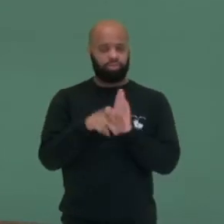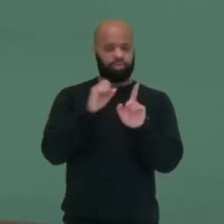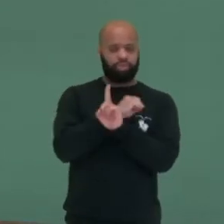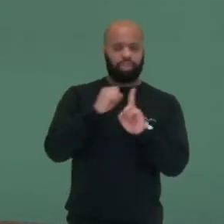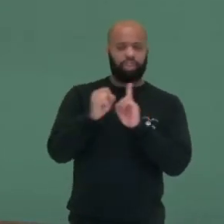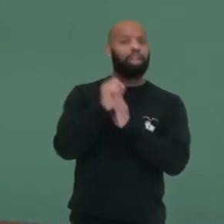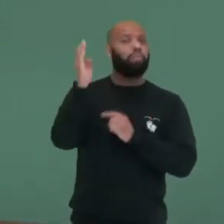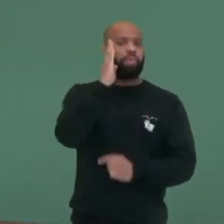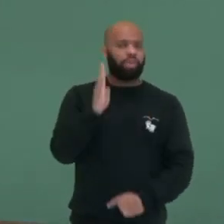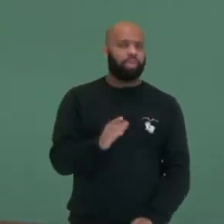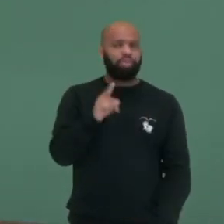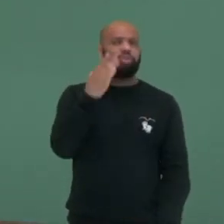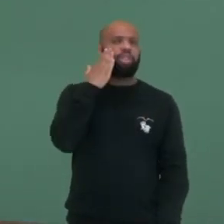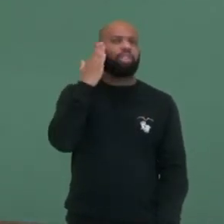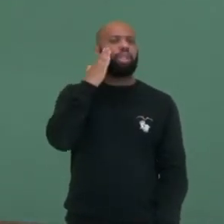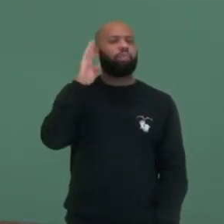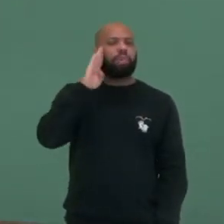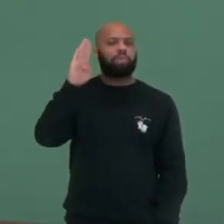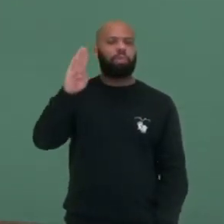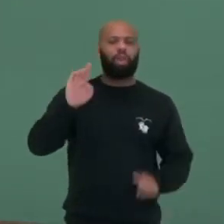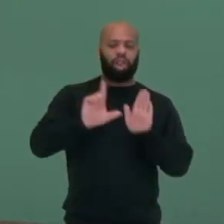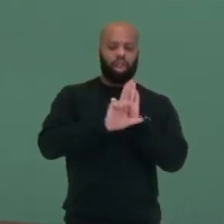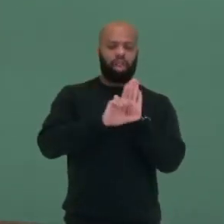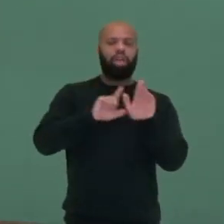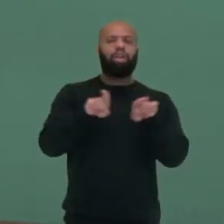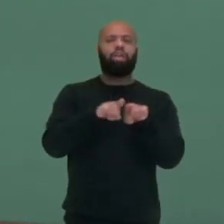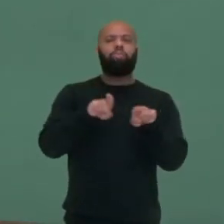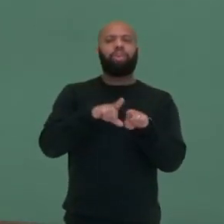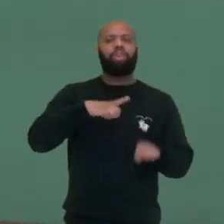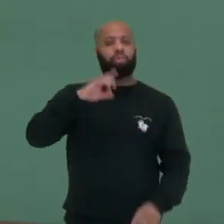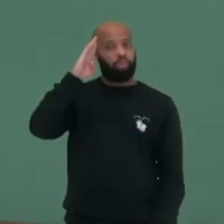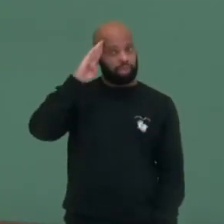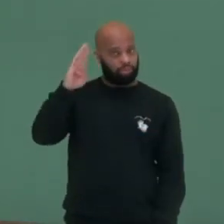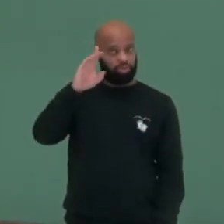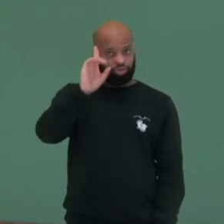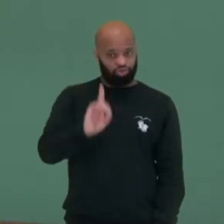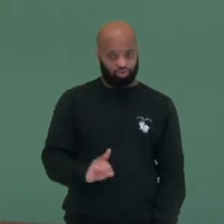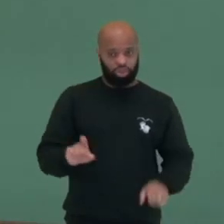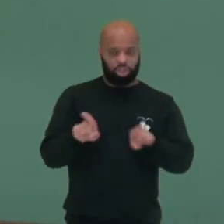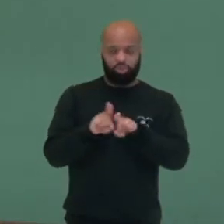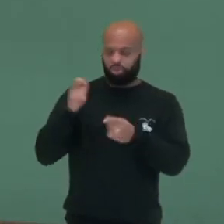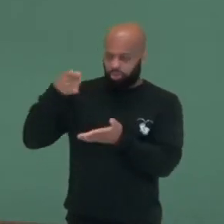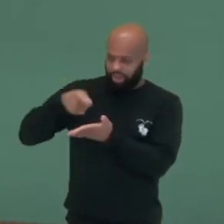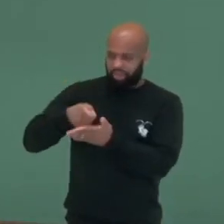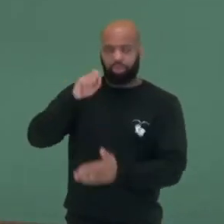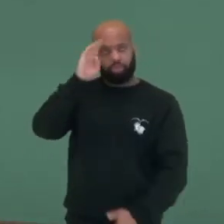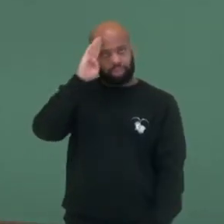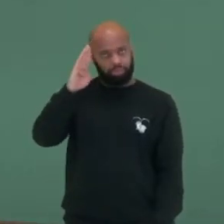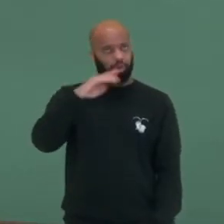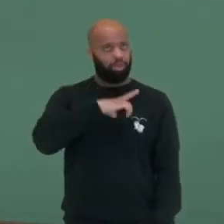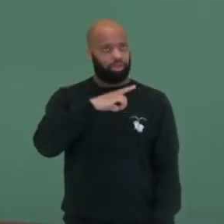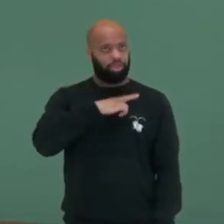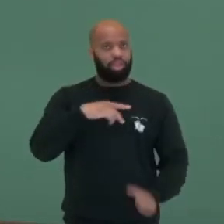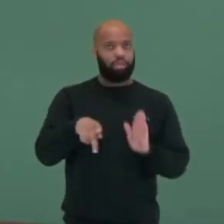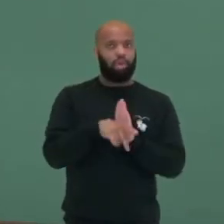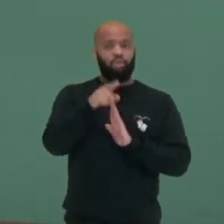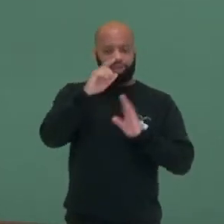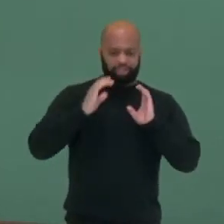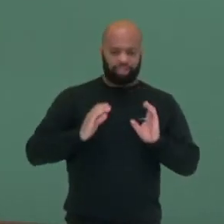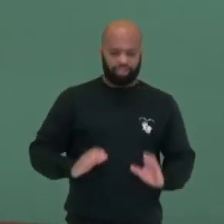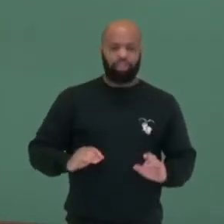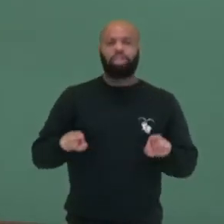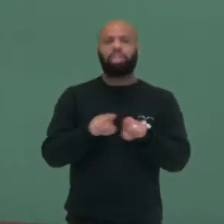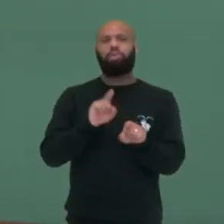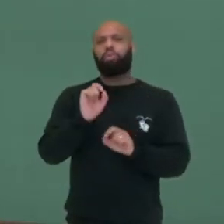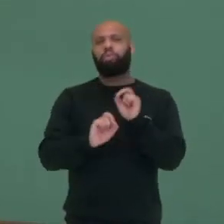Tem ideia das principais leis, dos principais direitos, dos principais deveres que você tem como cidadão, o